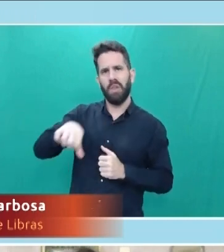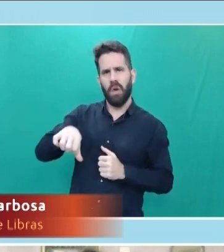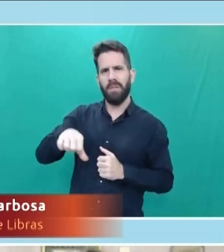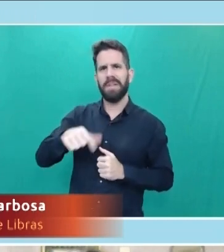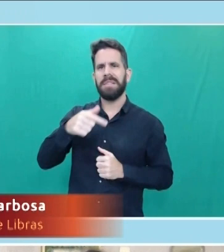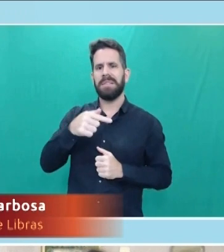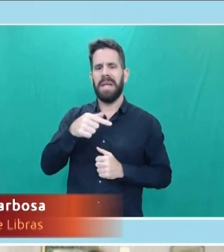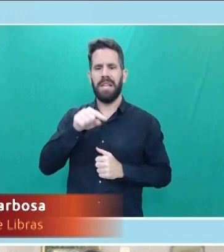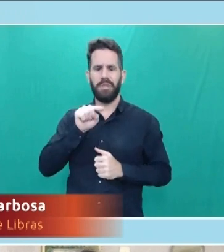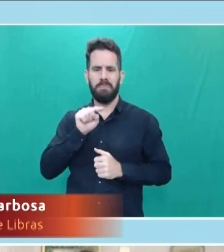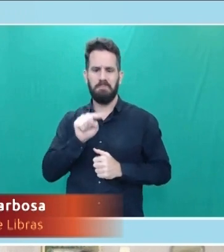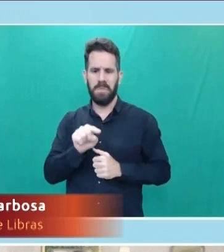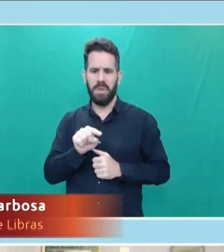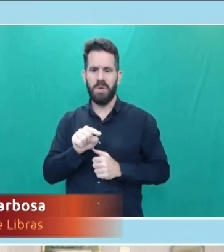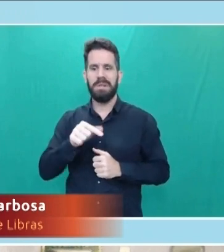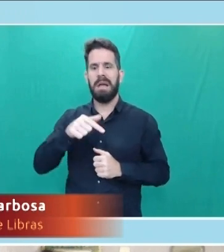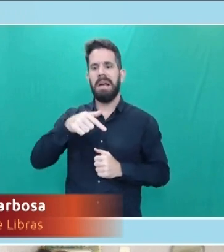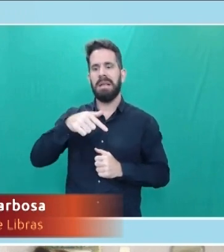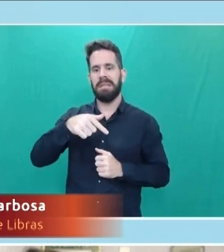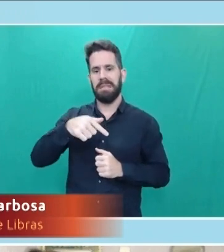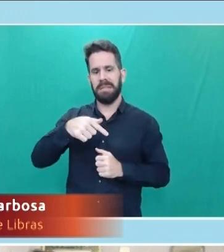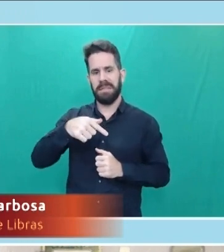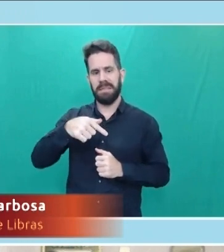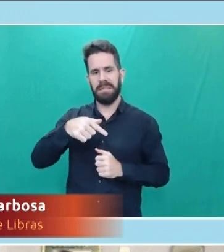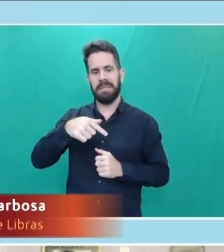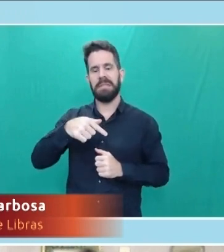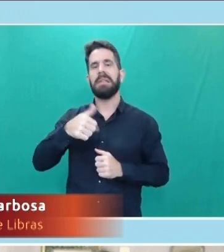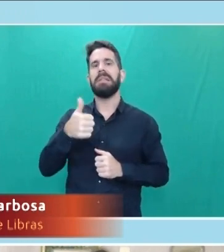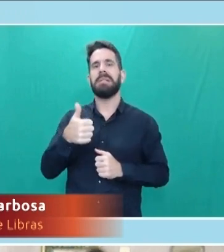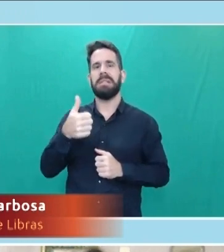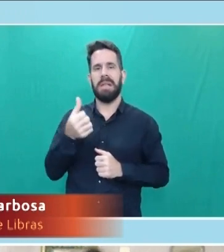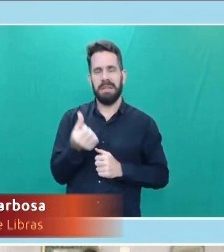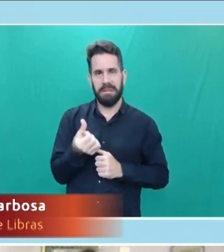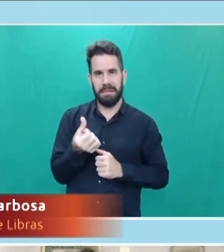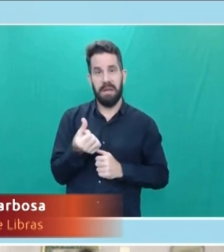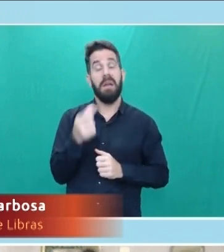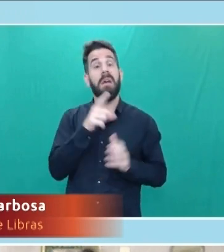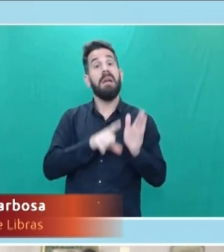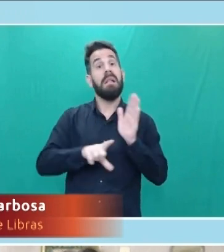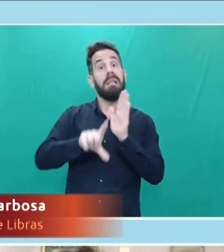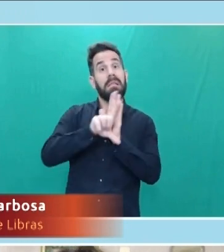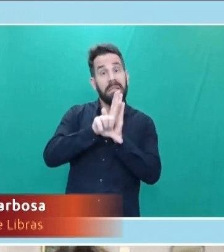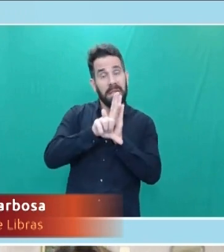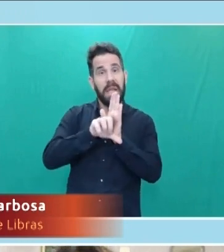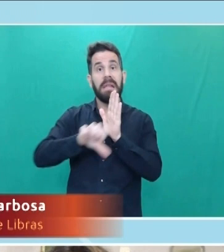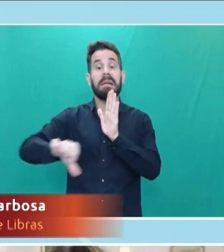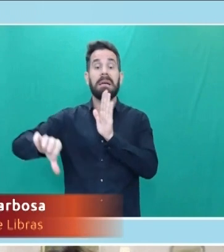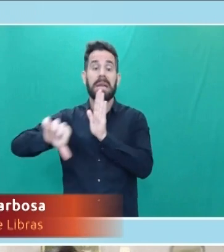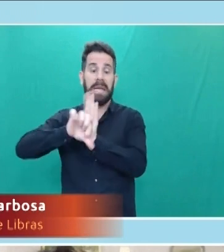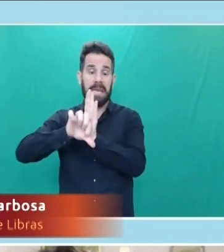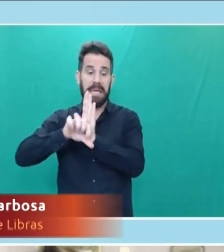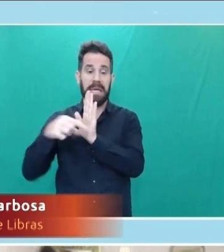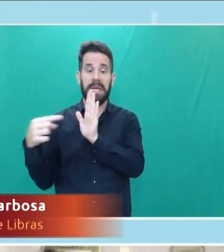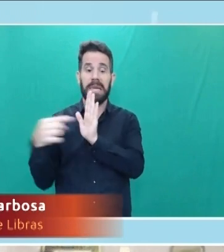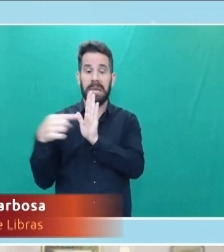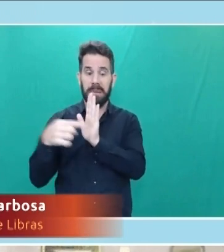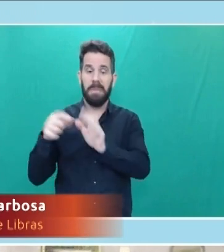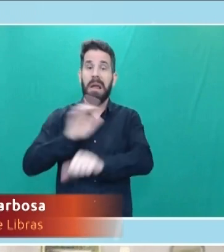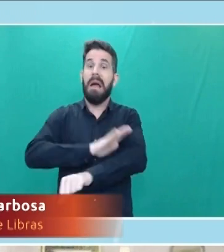7.716, que é a lei do crime racial, mas era uma lei que não tinha muita eficácia, não tinha muita eficiência.